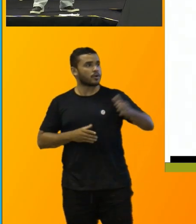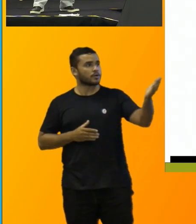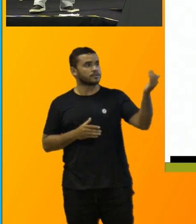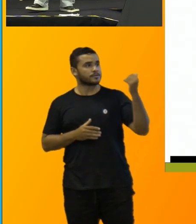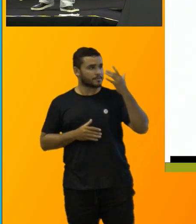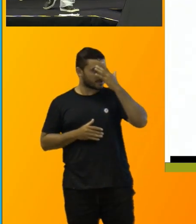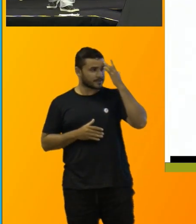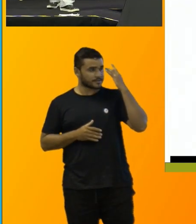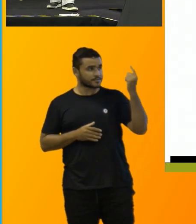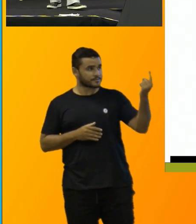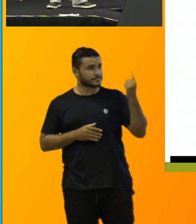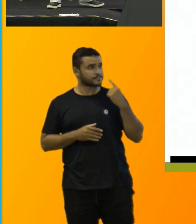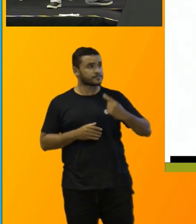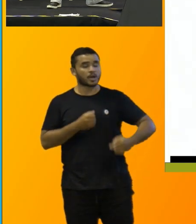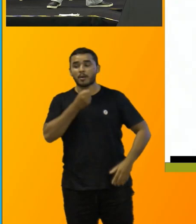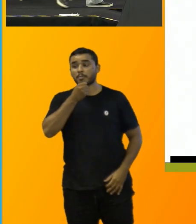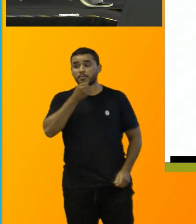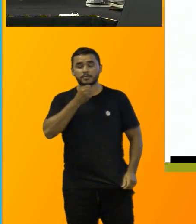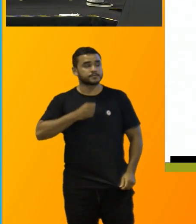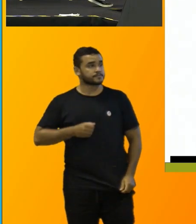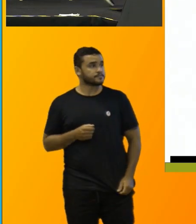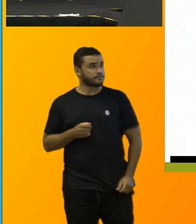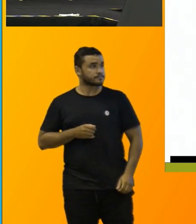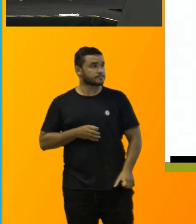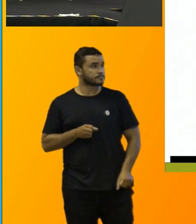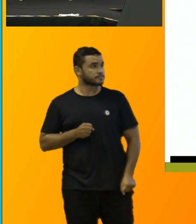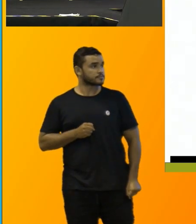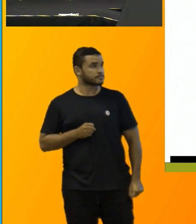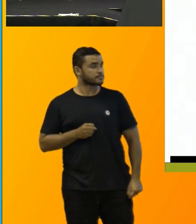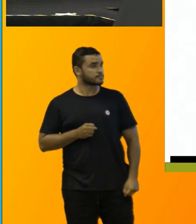cá. Vocês conseguem o microfone bastão para o meu convidado, por favor?